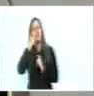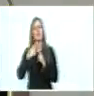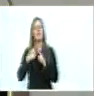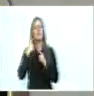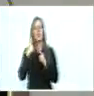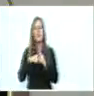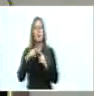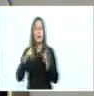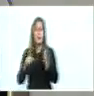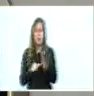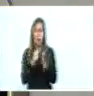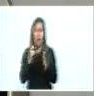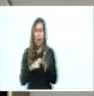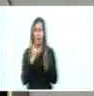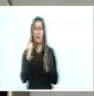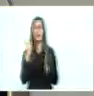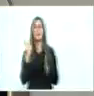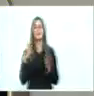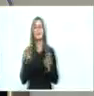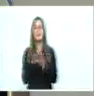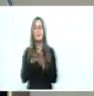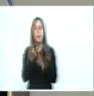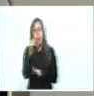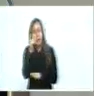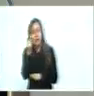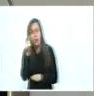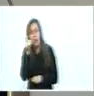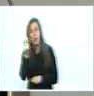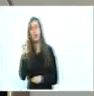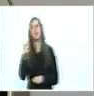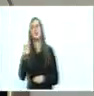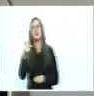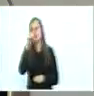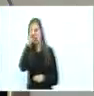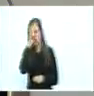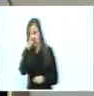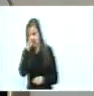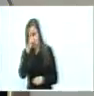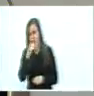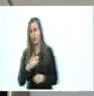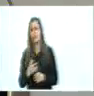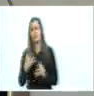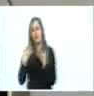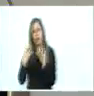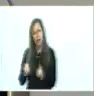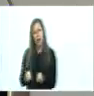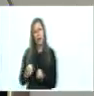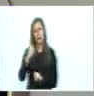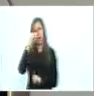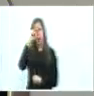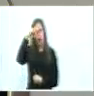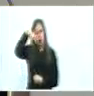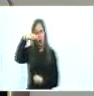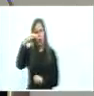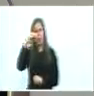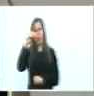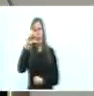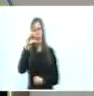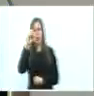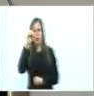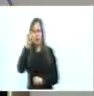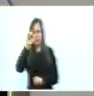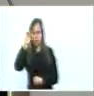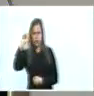uma vez, ficou patente o interesse daquela instituição de credenciar aquele serviço de oncologia pelo SUS,